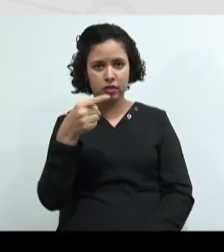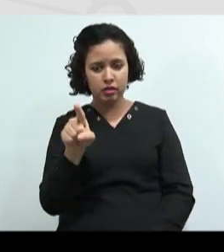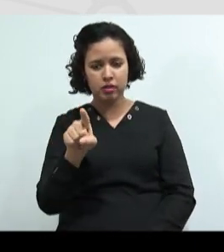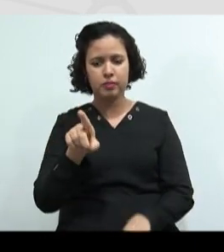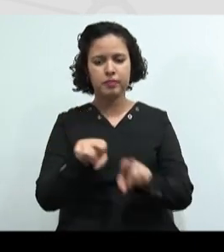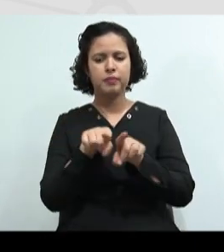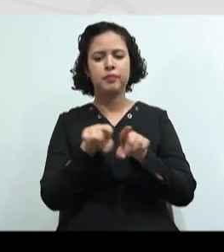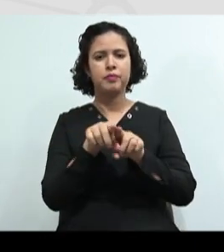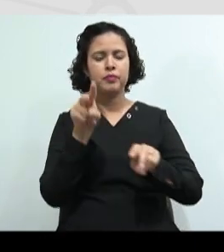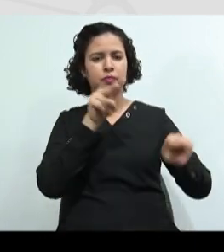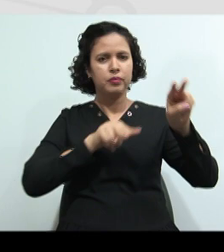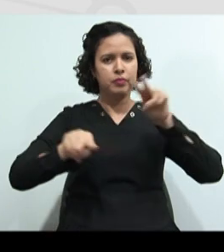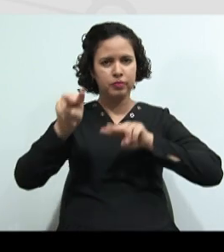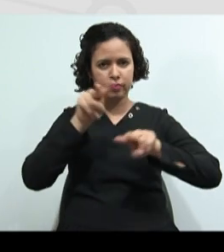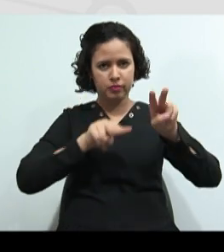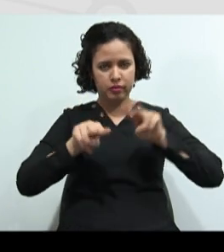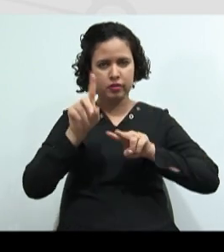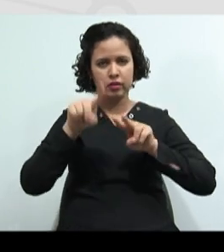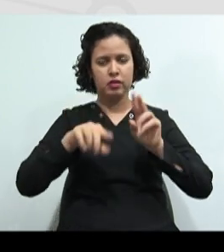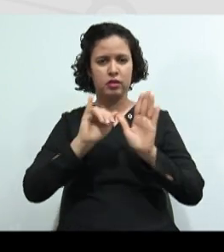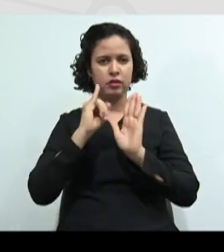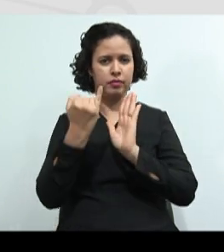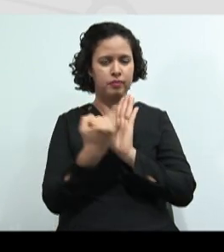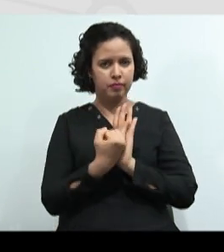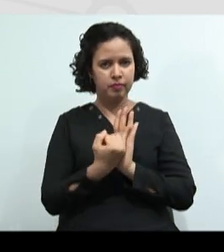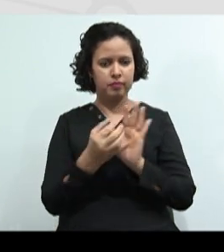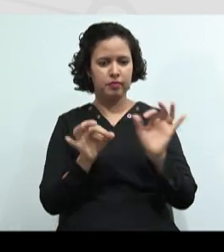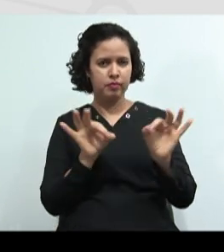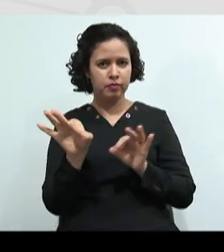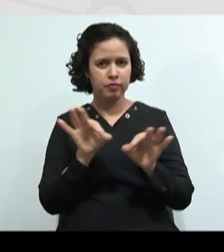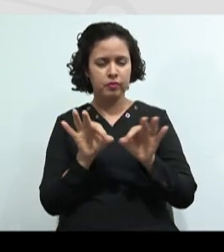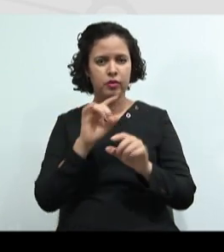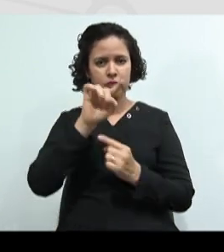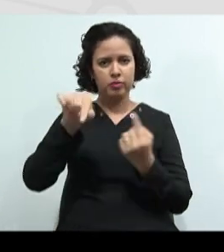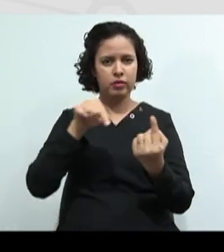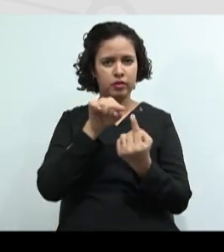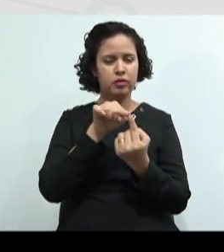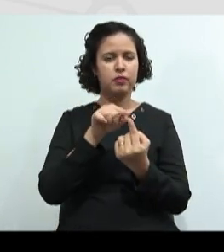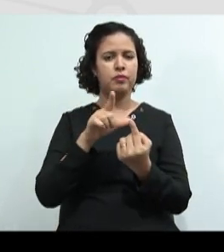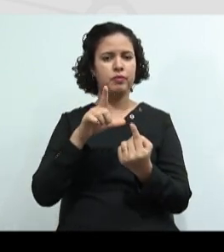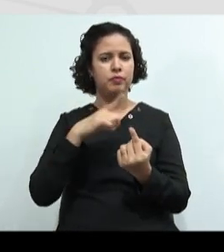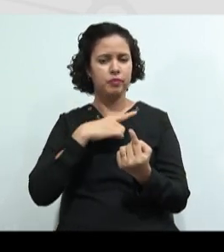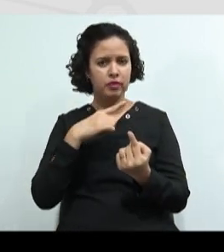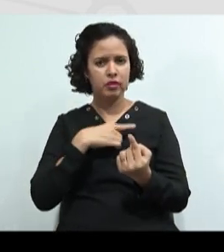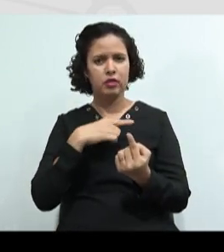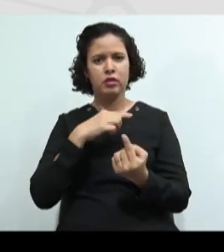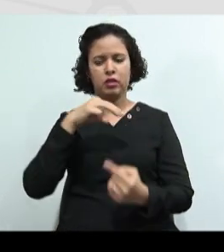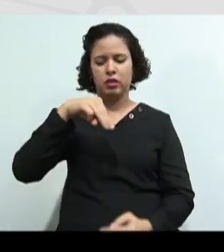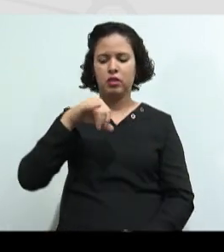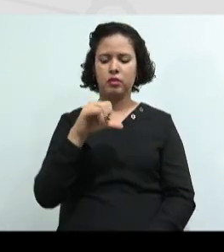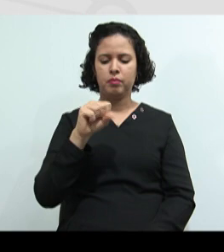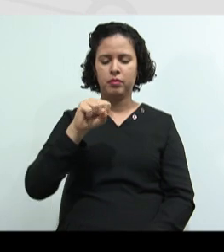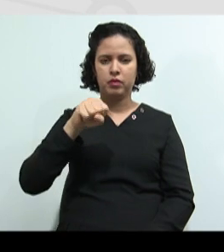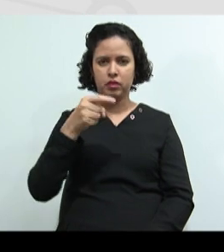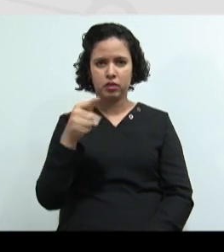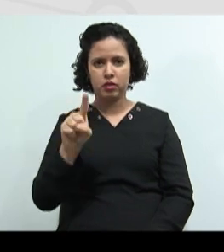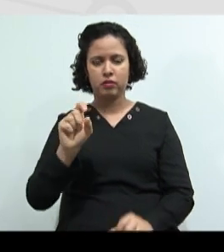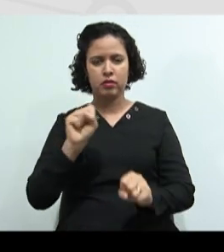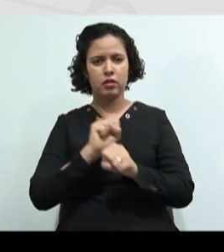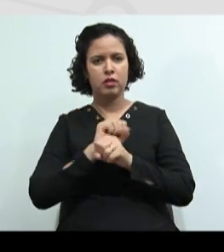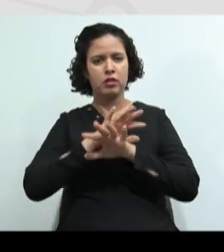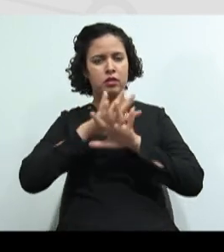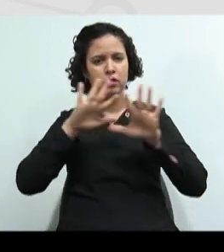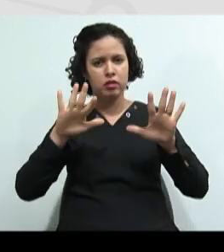valores, são conhecidos como a identidade organizacional, o objetivo de haver Uma missão é deixar clara